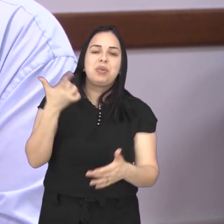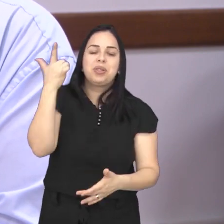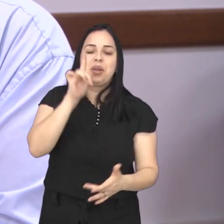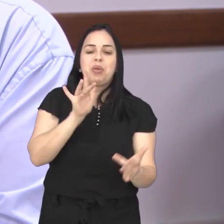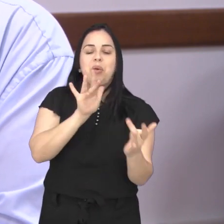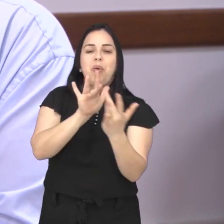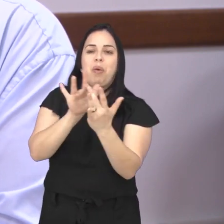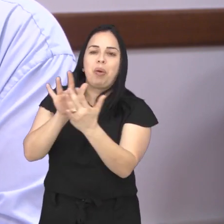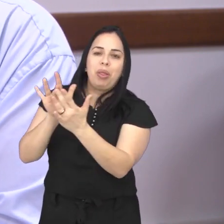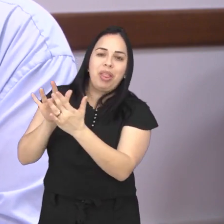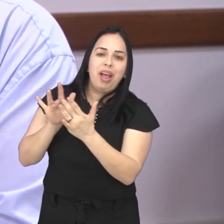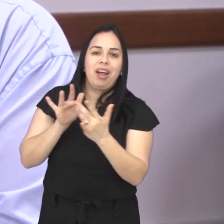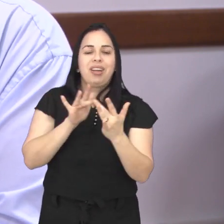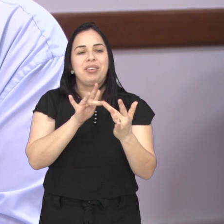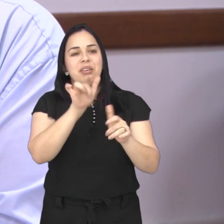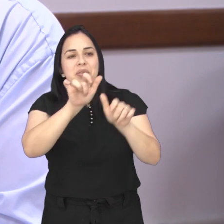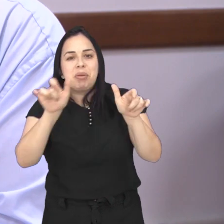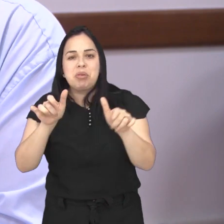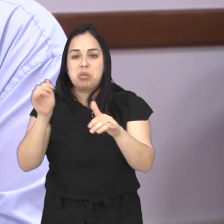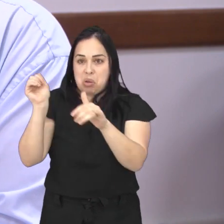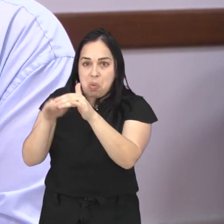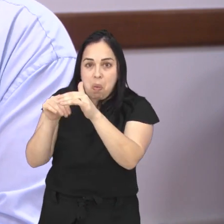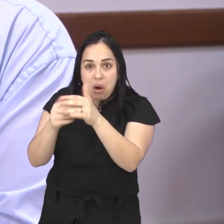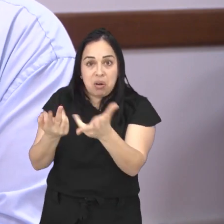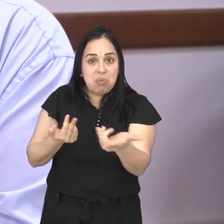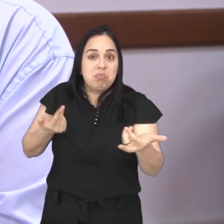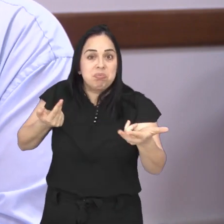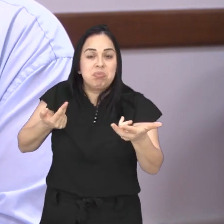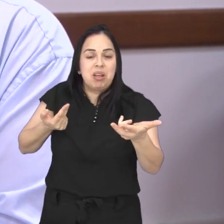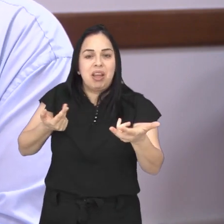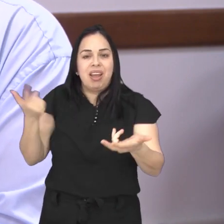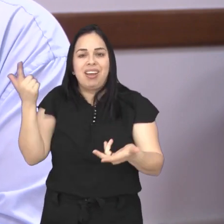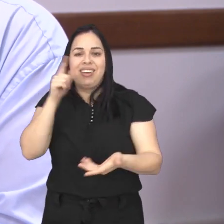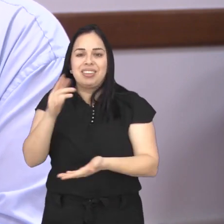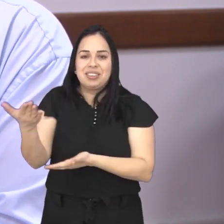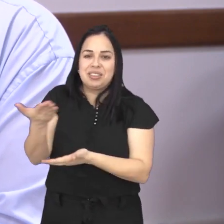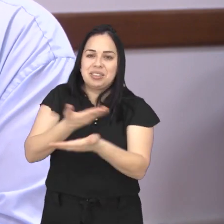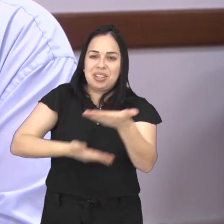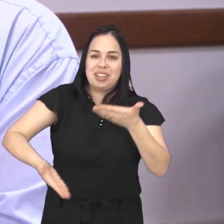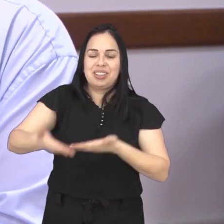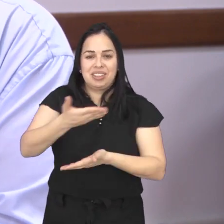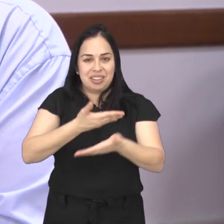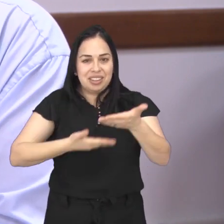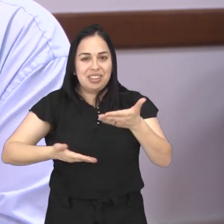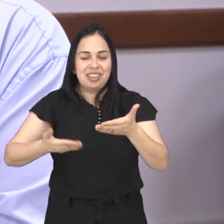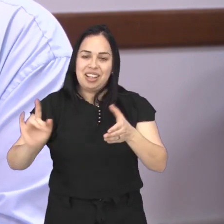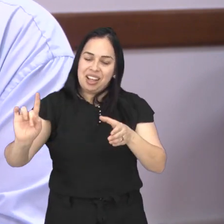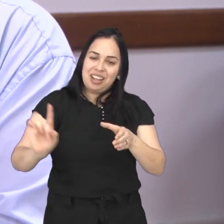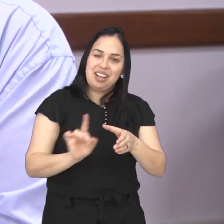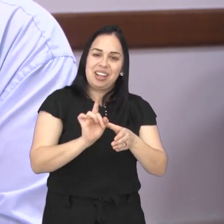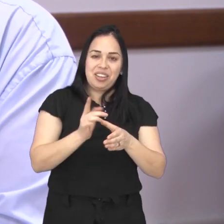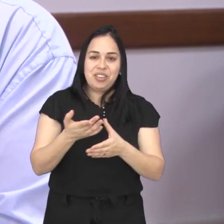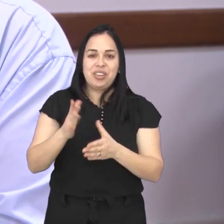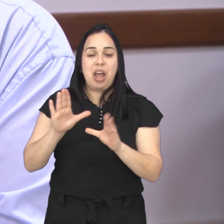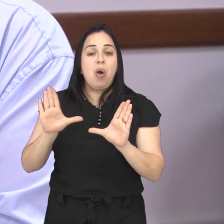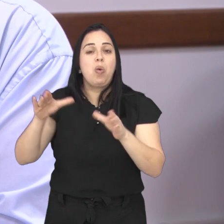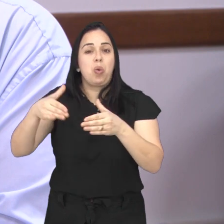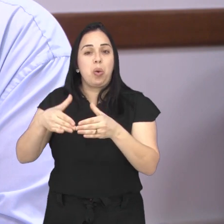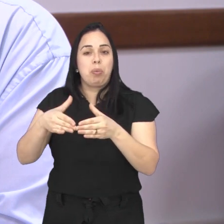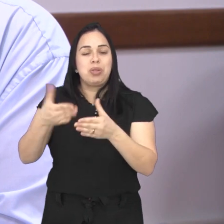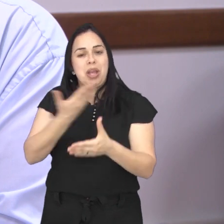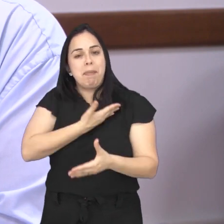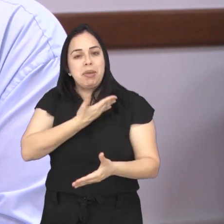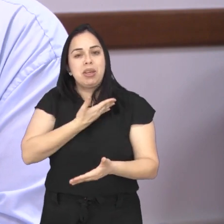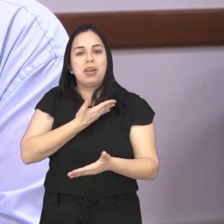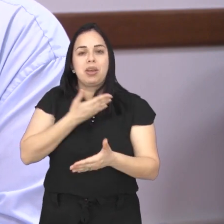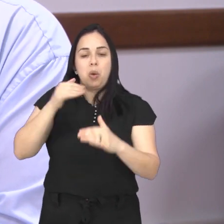entrando em contato, né, com as pessoas assim, e vai podendo ter novos amigos, que a filatelia é exatamente isso, né, um